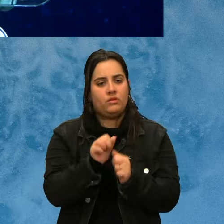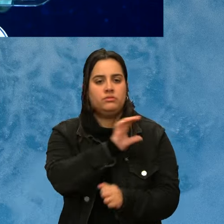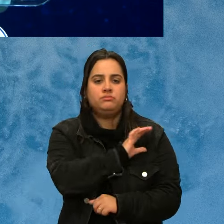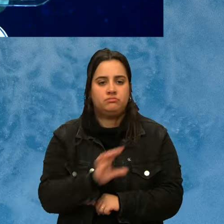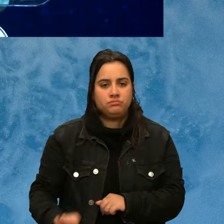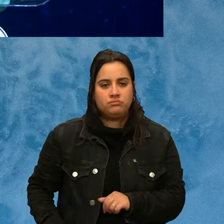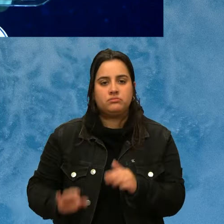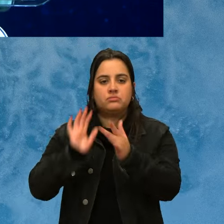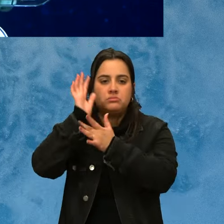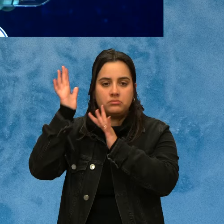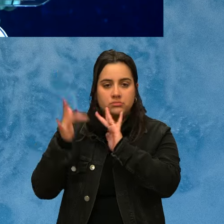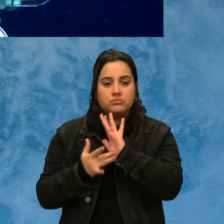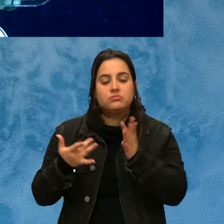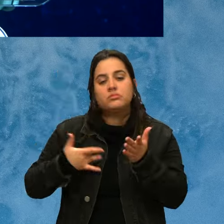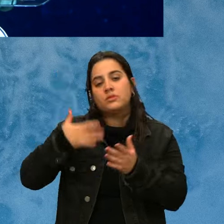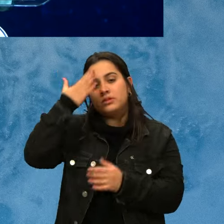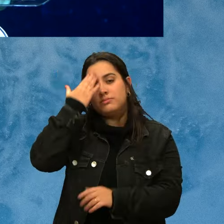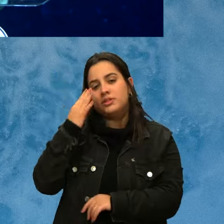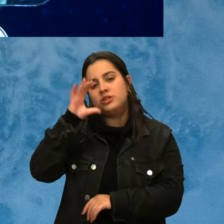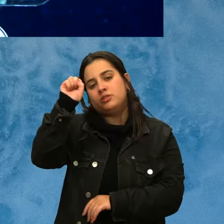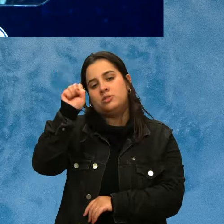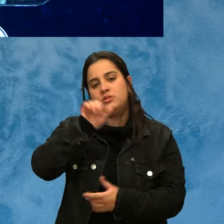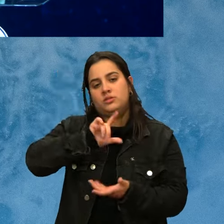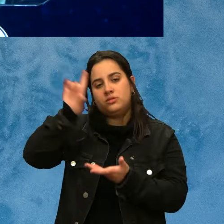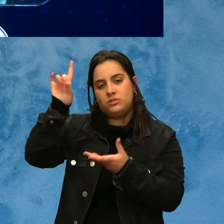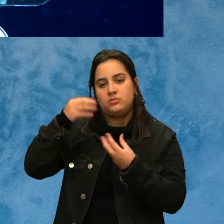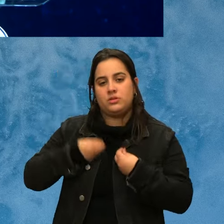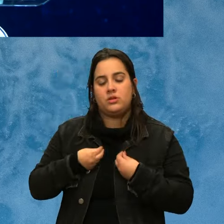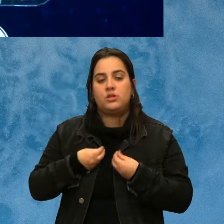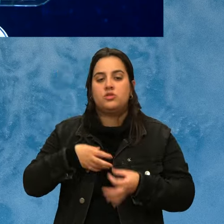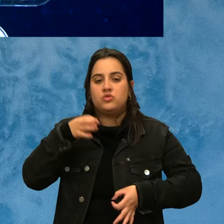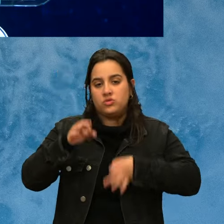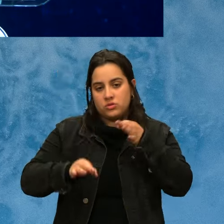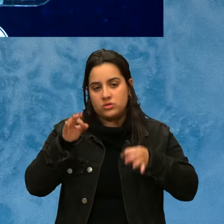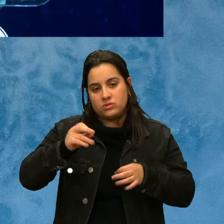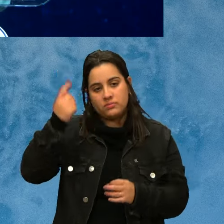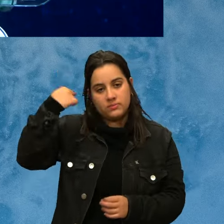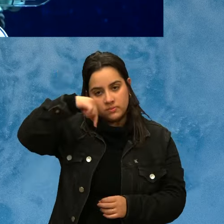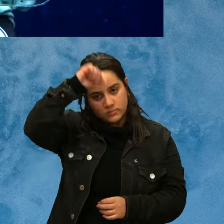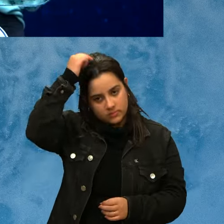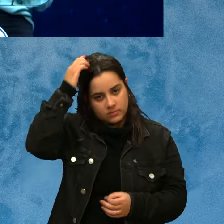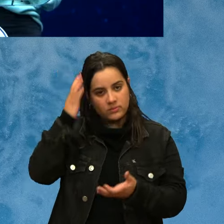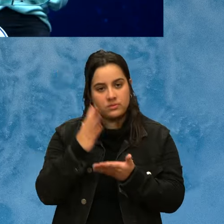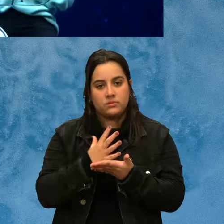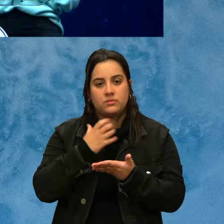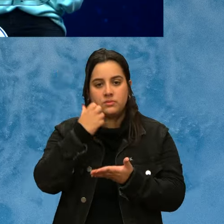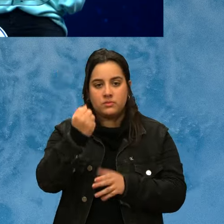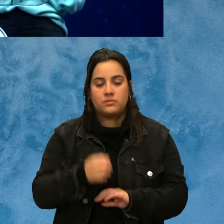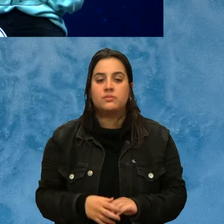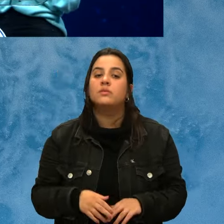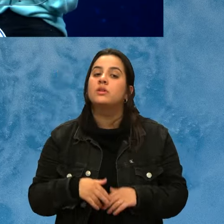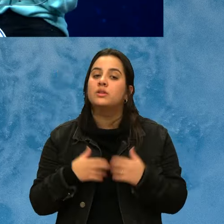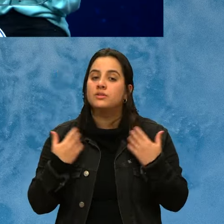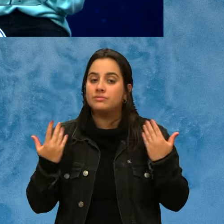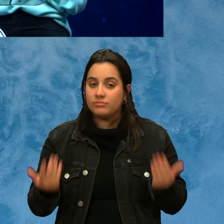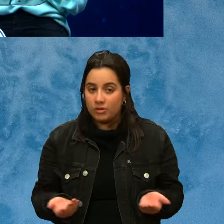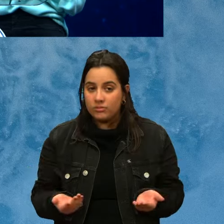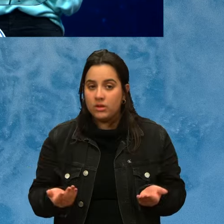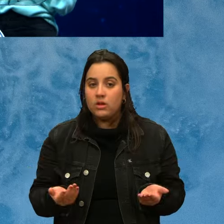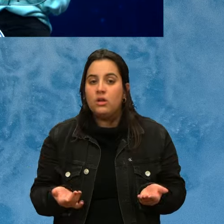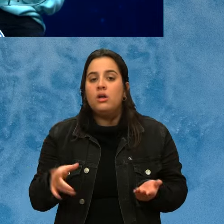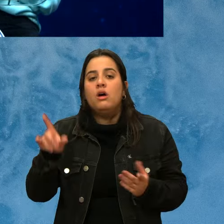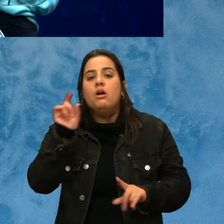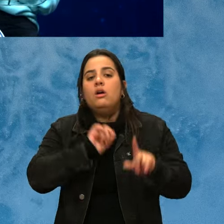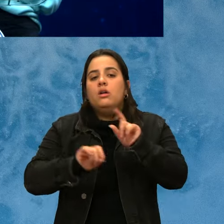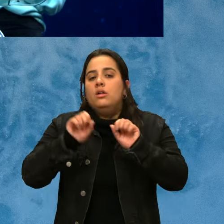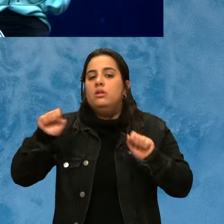se tornou sabedoria de Deus para nós, isto é, justiça, santidade e redenção. Para que, como está escrito, quem se